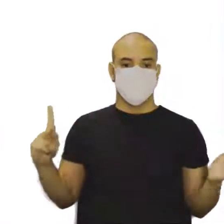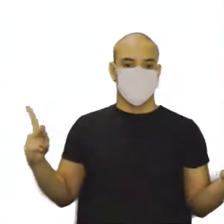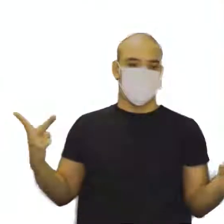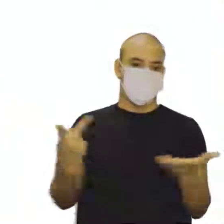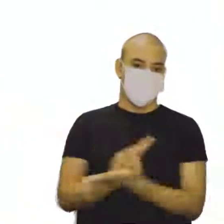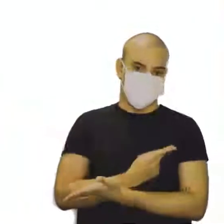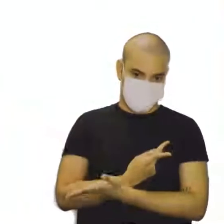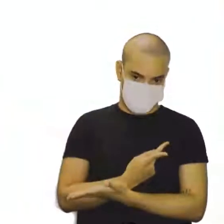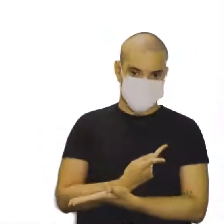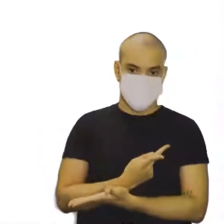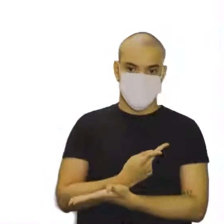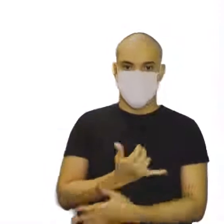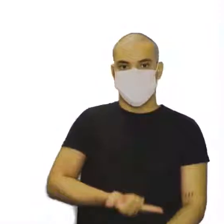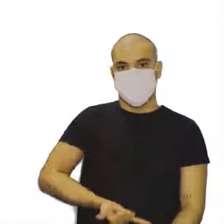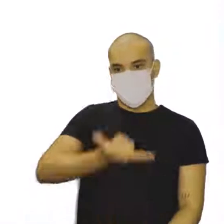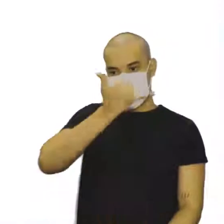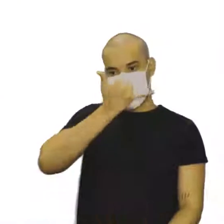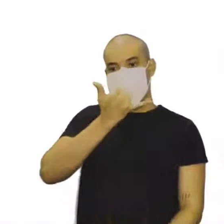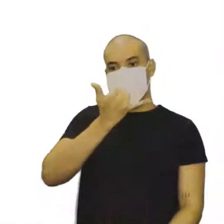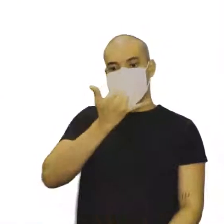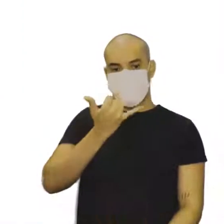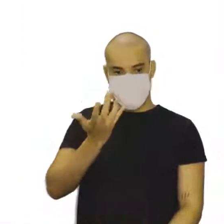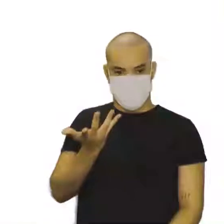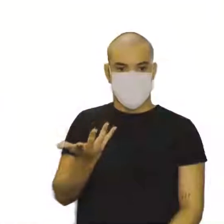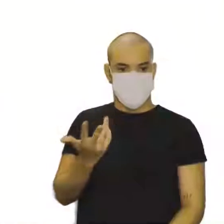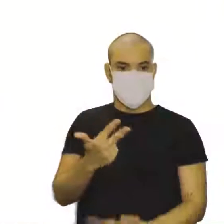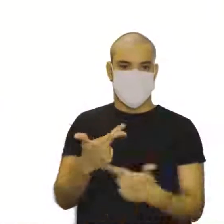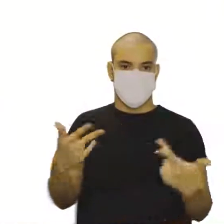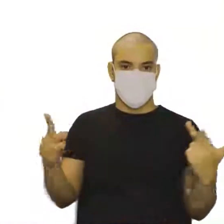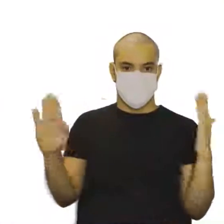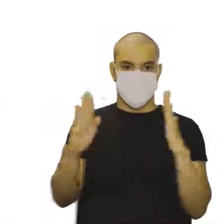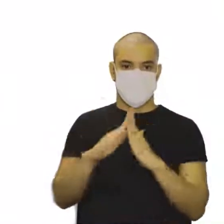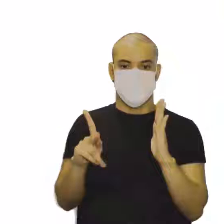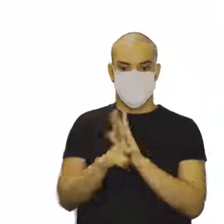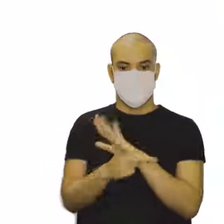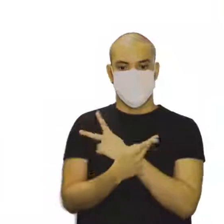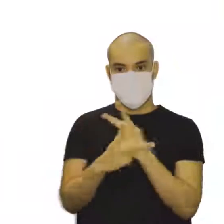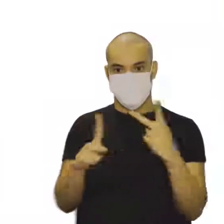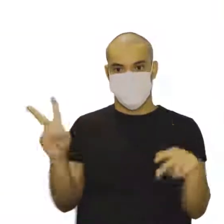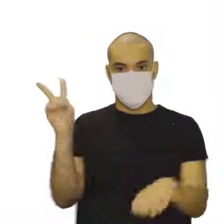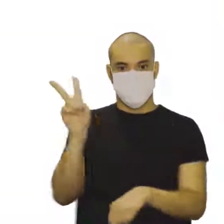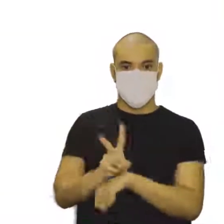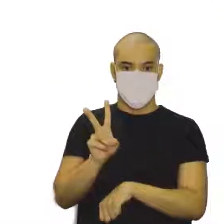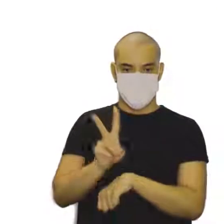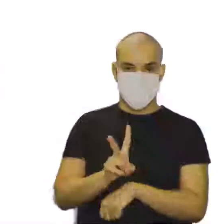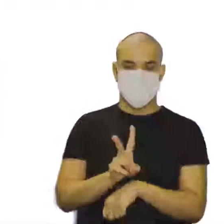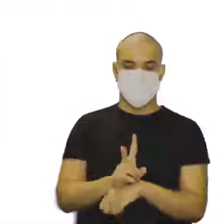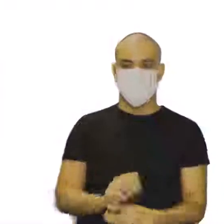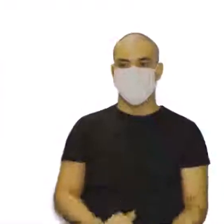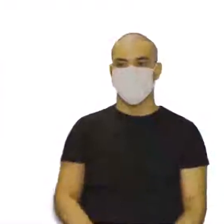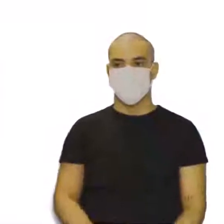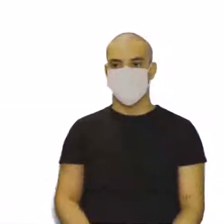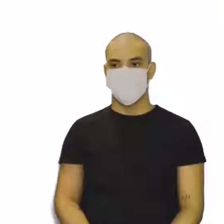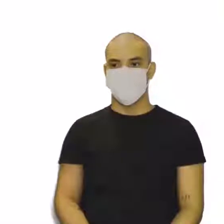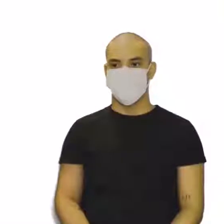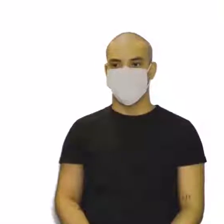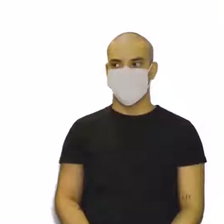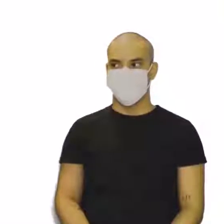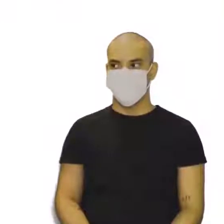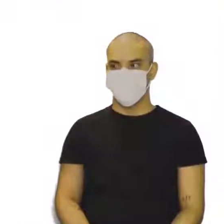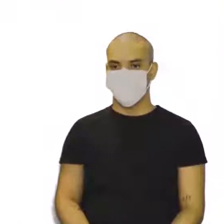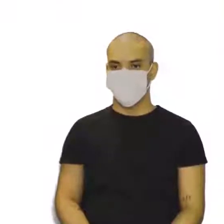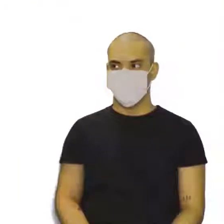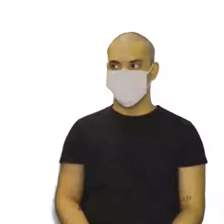e mecânicos possam causar danos à instalação elétrica protegida, ok?